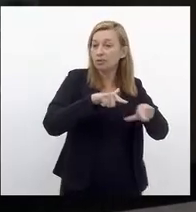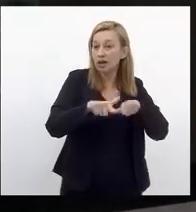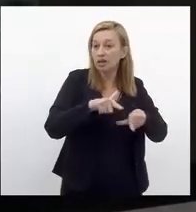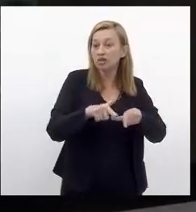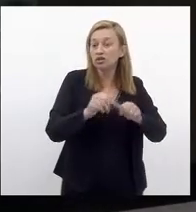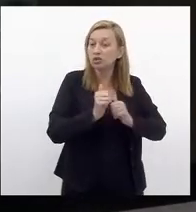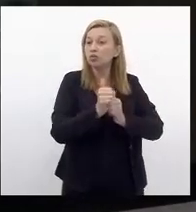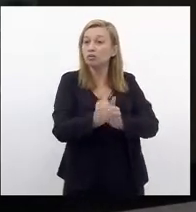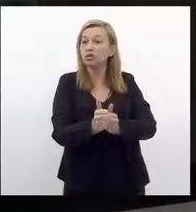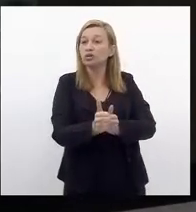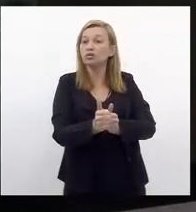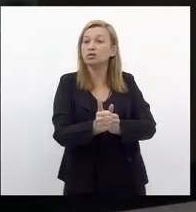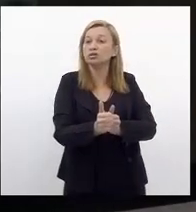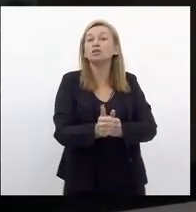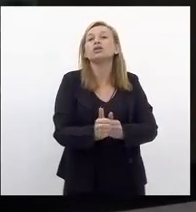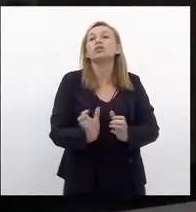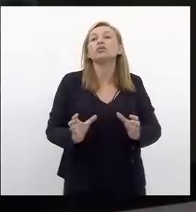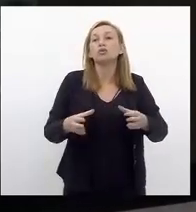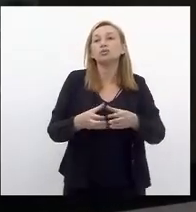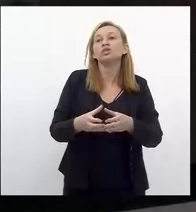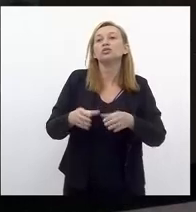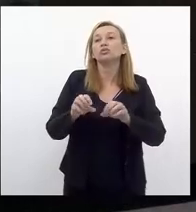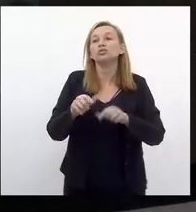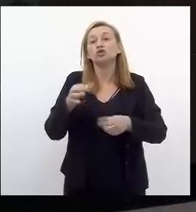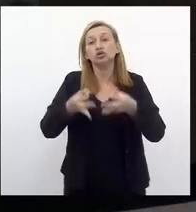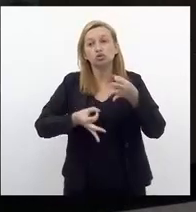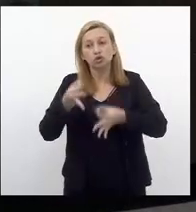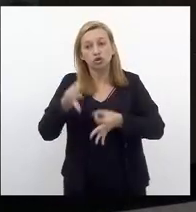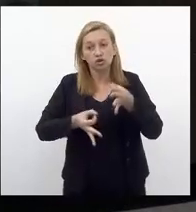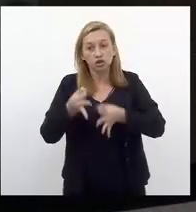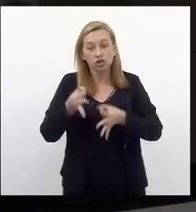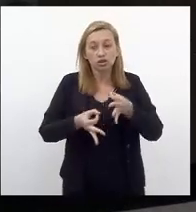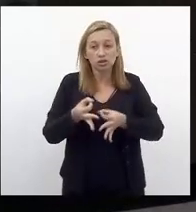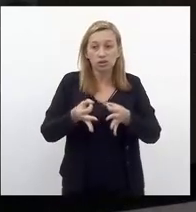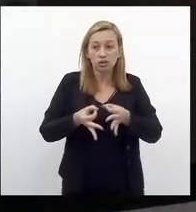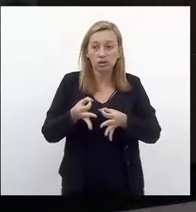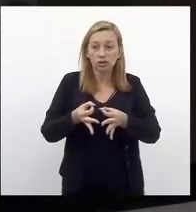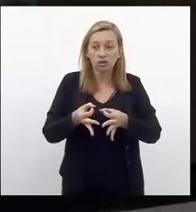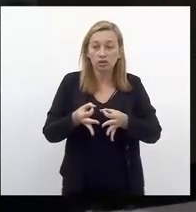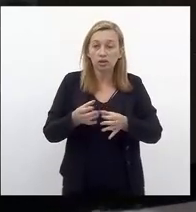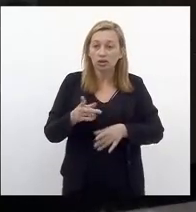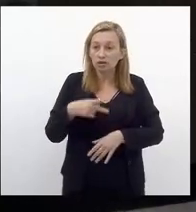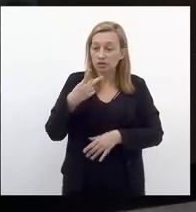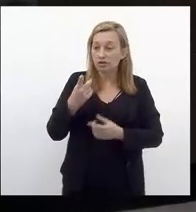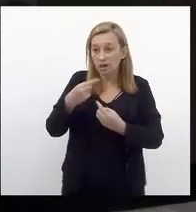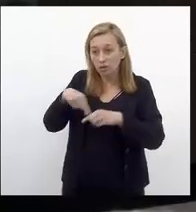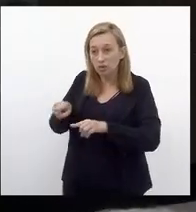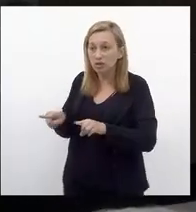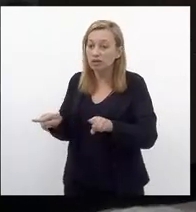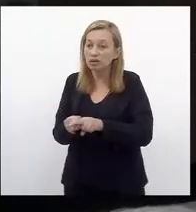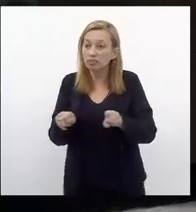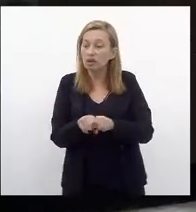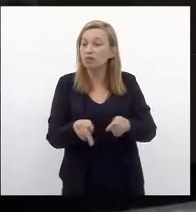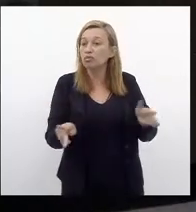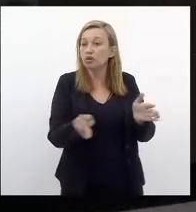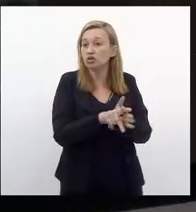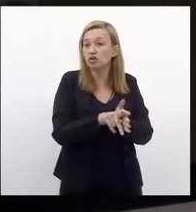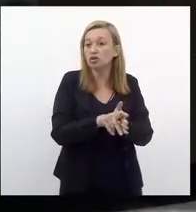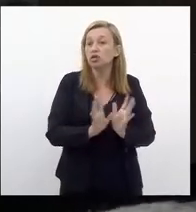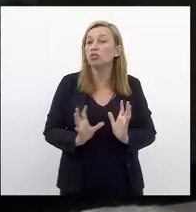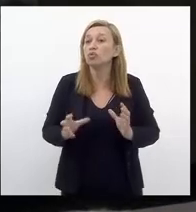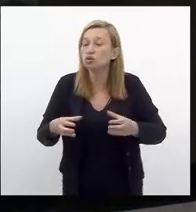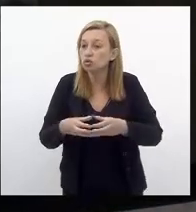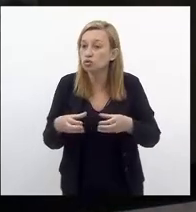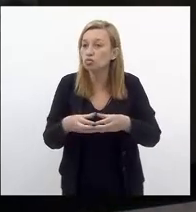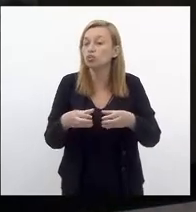o parecer da comissão de constituição e justiça não obstante o nosso posicionamento contrário também a esse projeto e ao